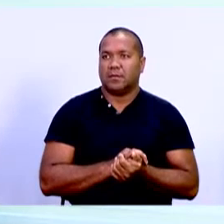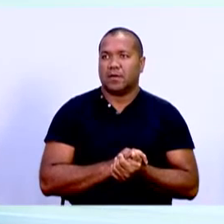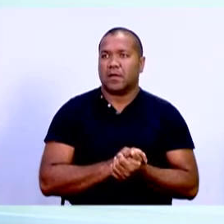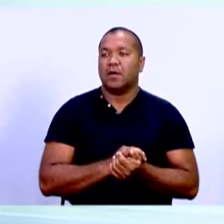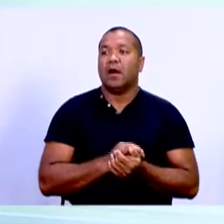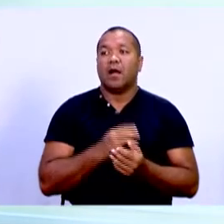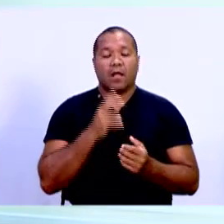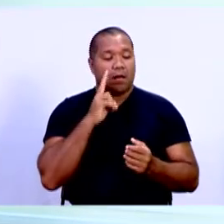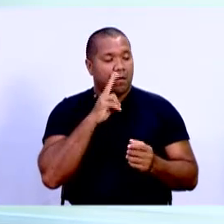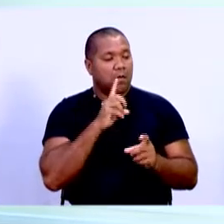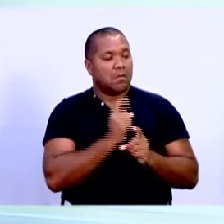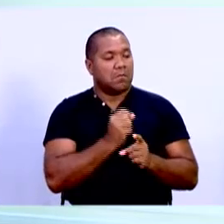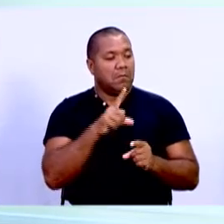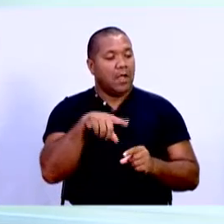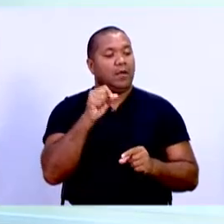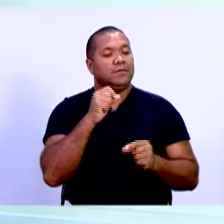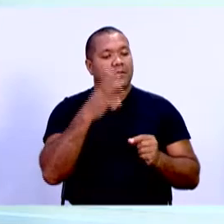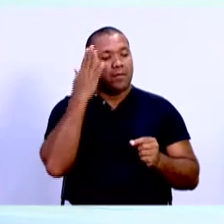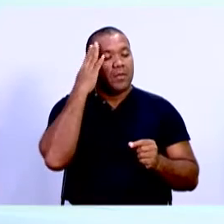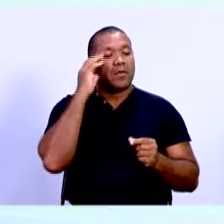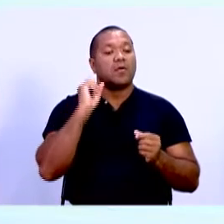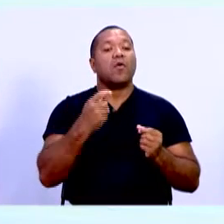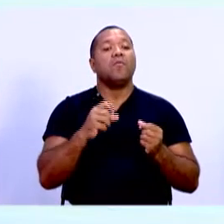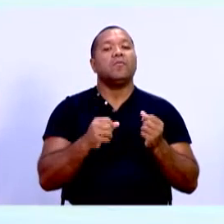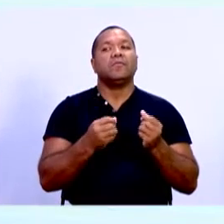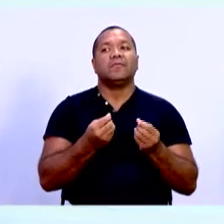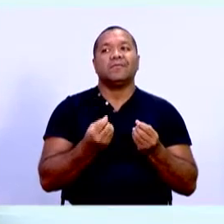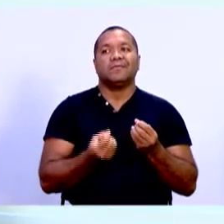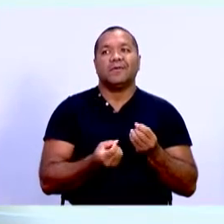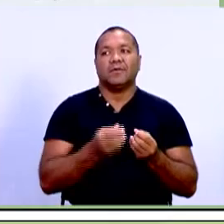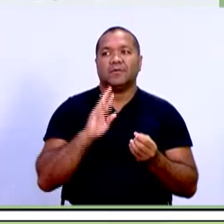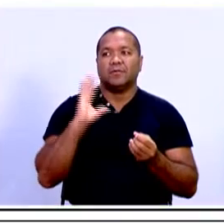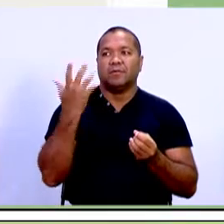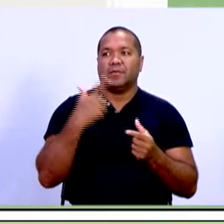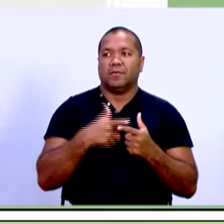tomar decisões que são relevantes para a instituição.